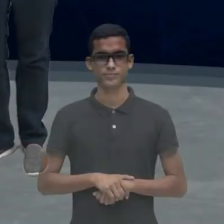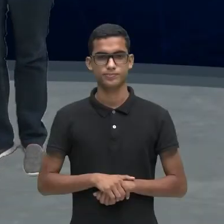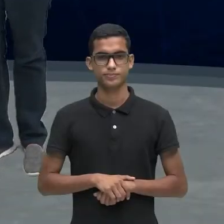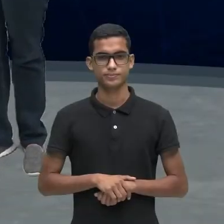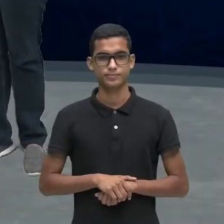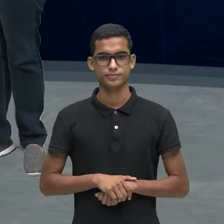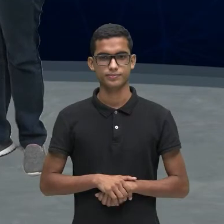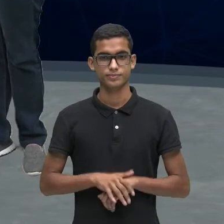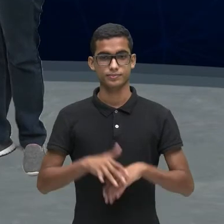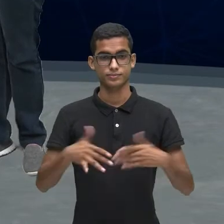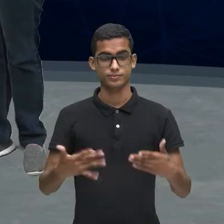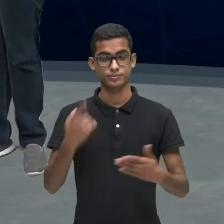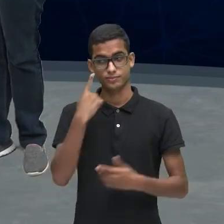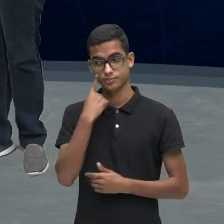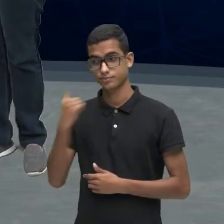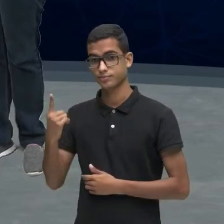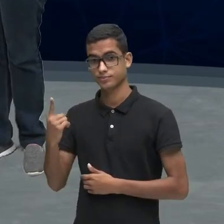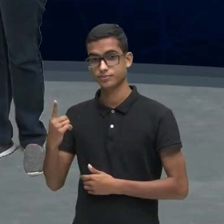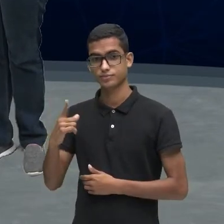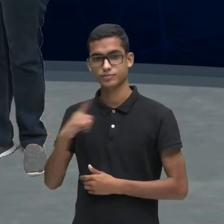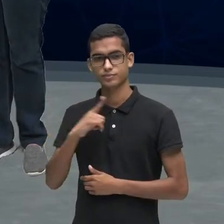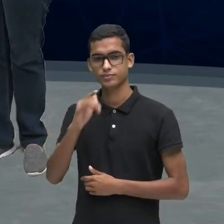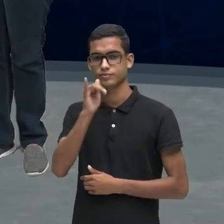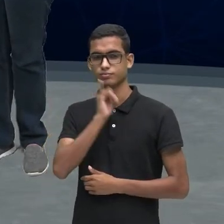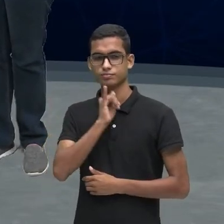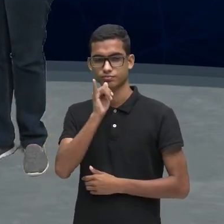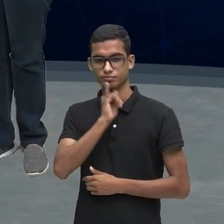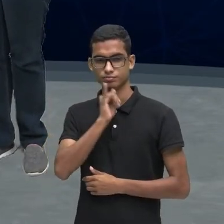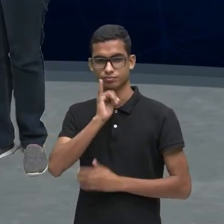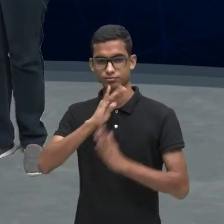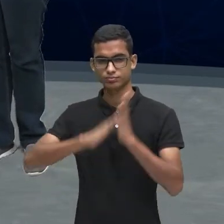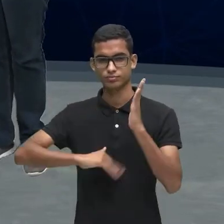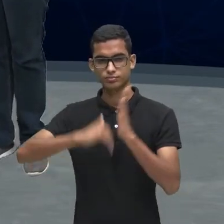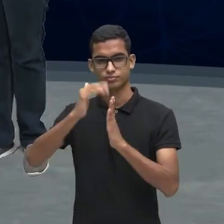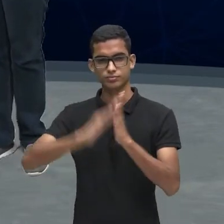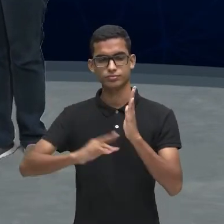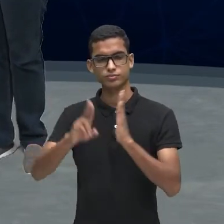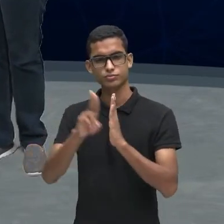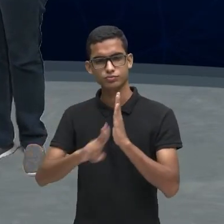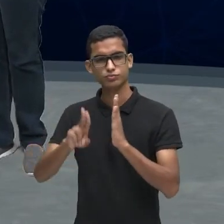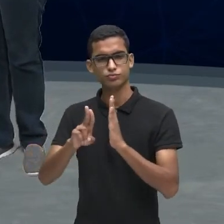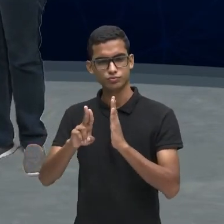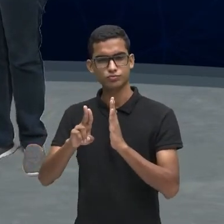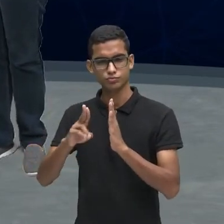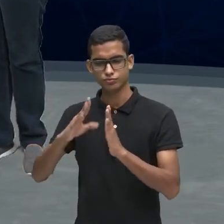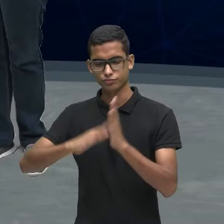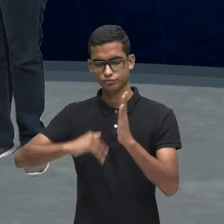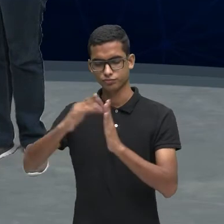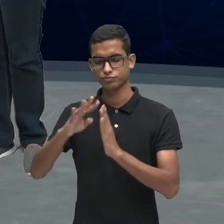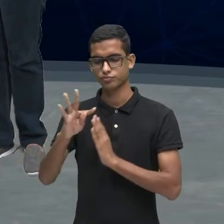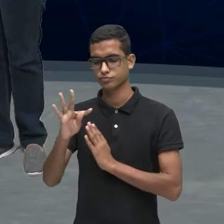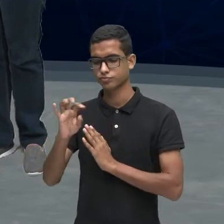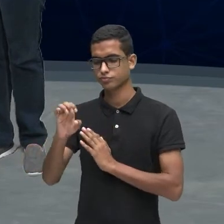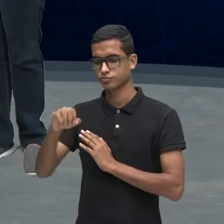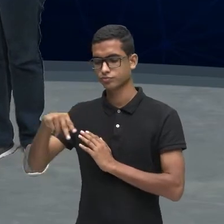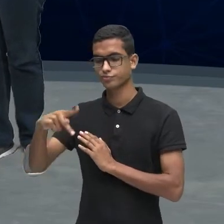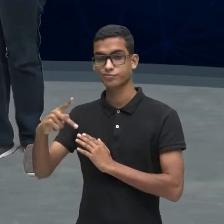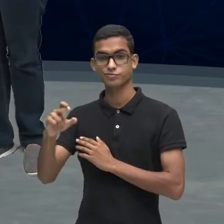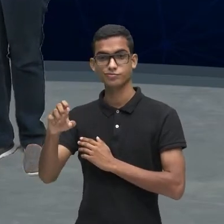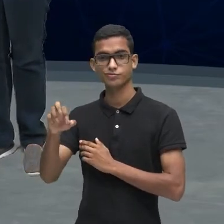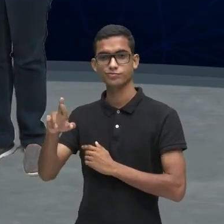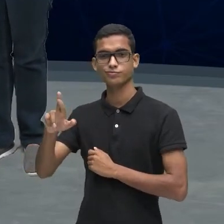Então, aqui ao meu lado nós temos um exemplo de pintura com essa tinta têmpera. Nós temos aqui o Grito de Edvard Munch, tá? Ele